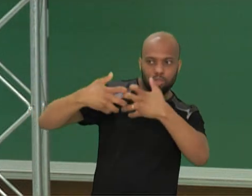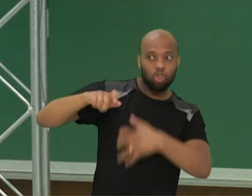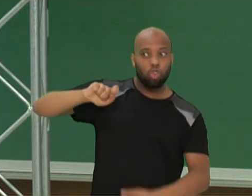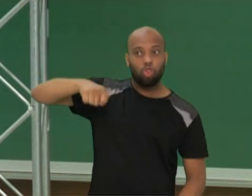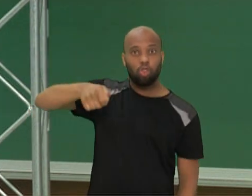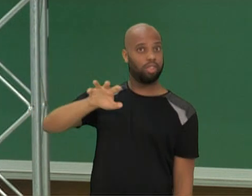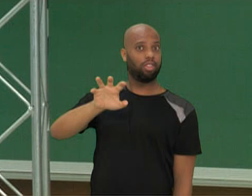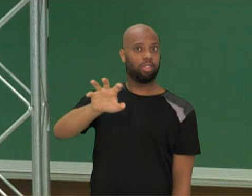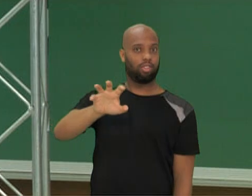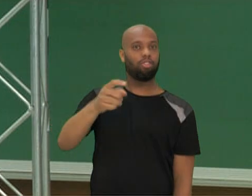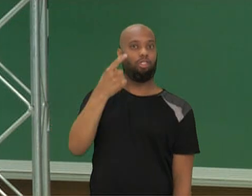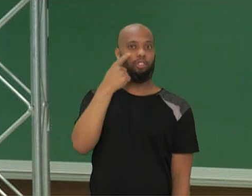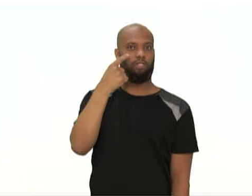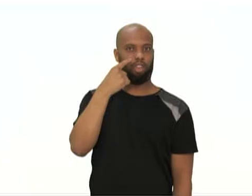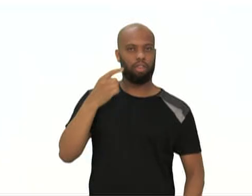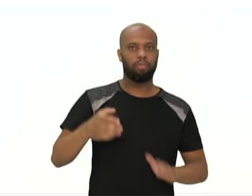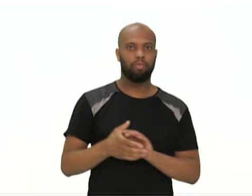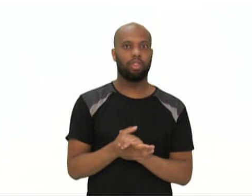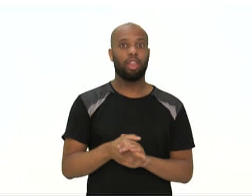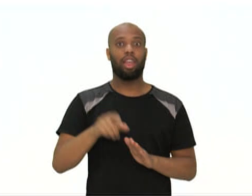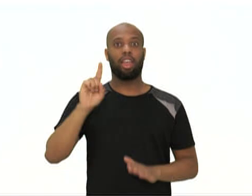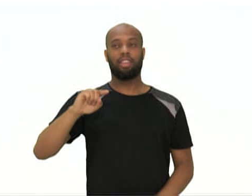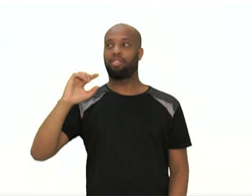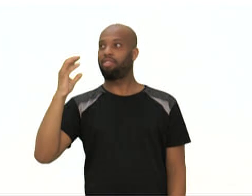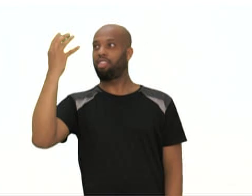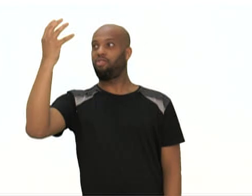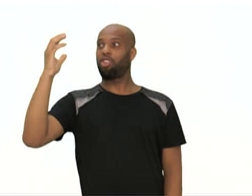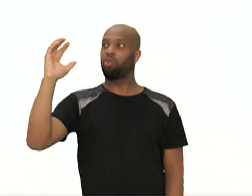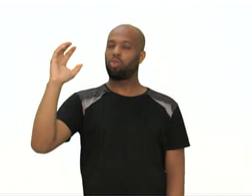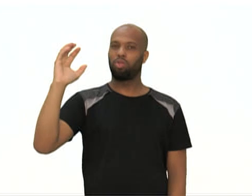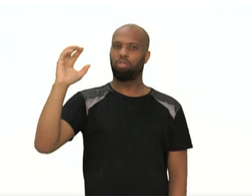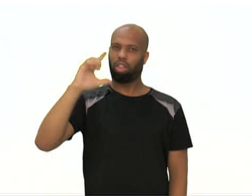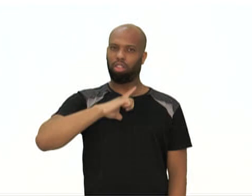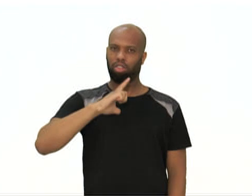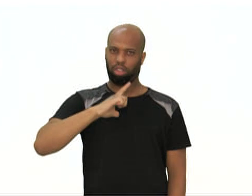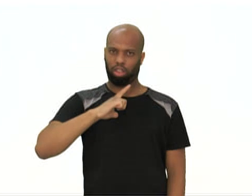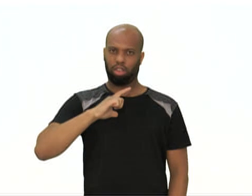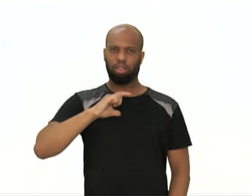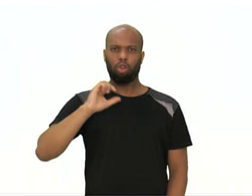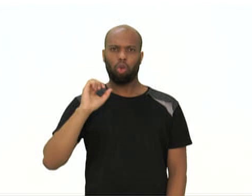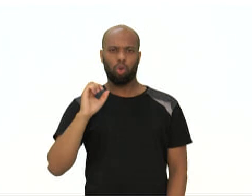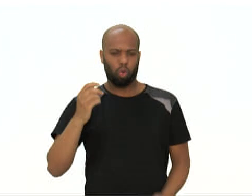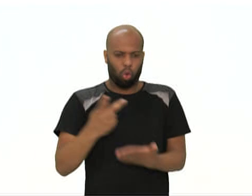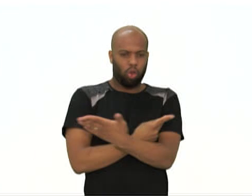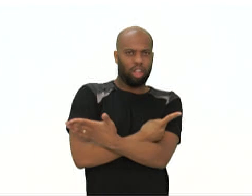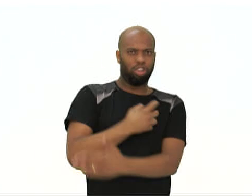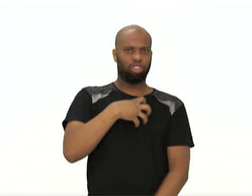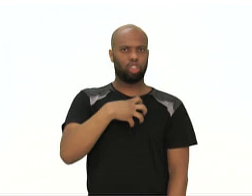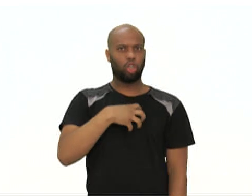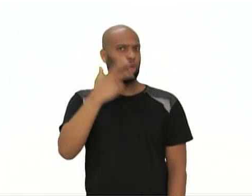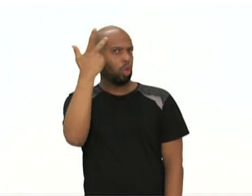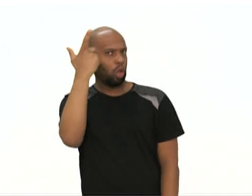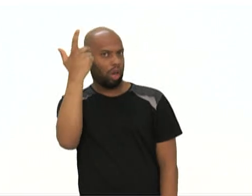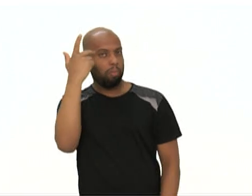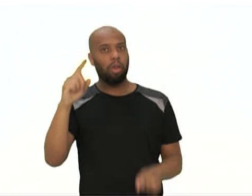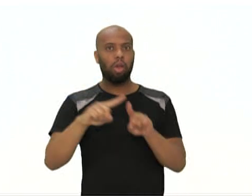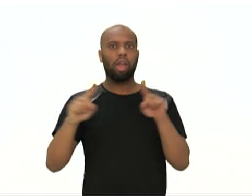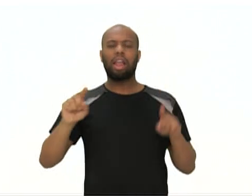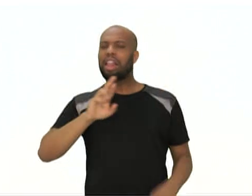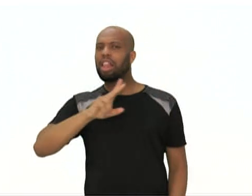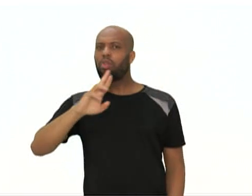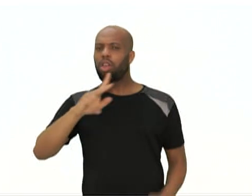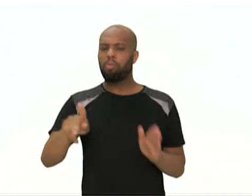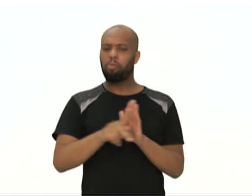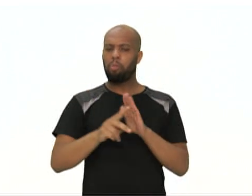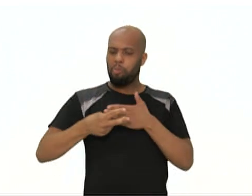isso. Vamos ver ali, ó. São eventos climáticos que ocorrem naturalmente, ou seja, não são consequência da